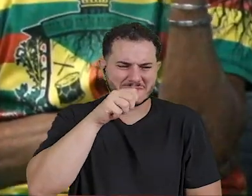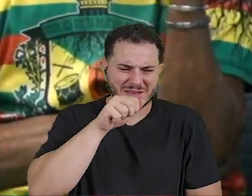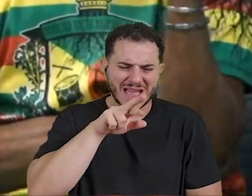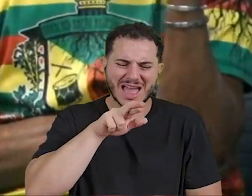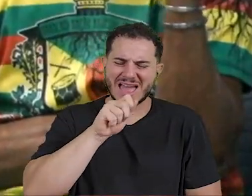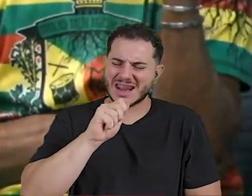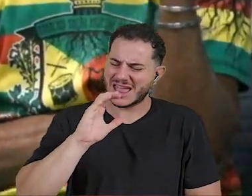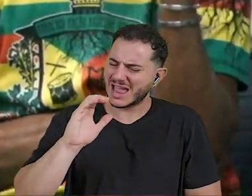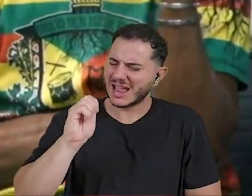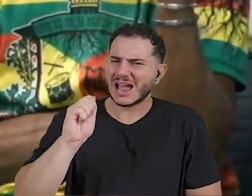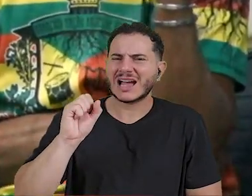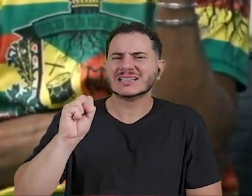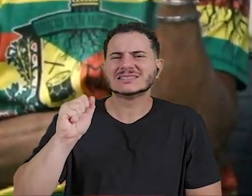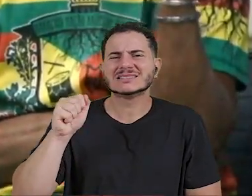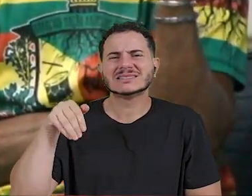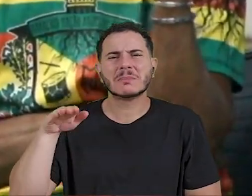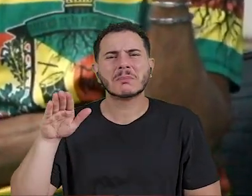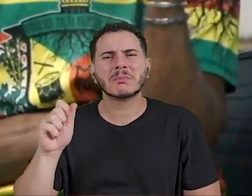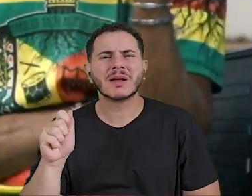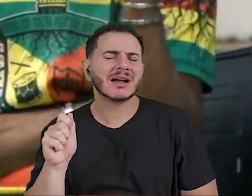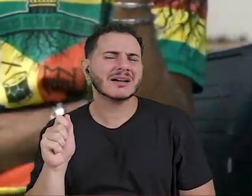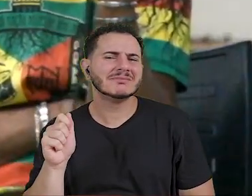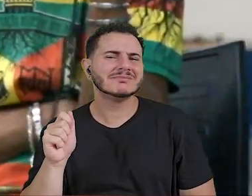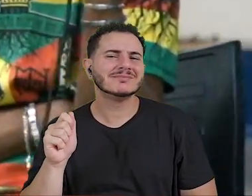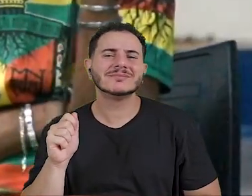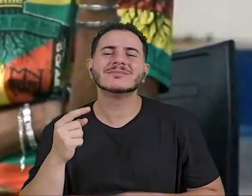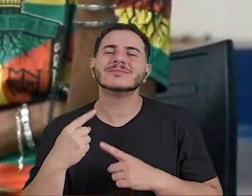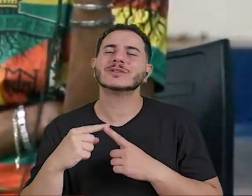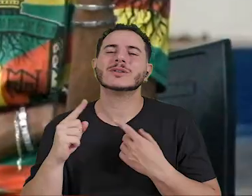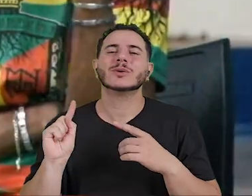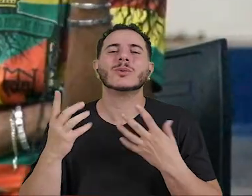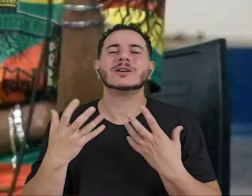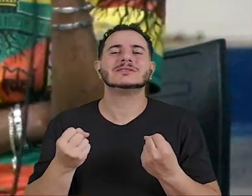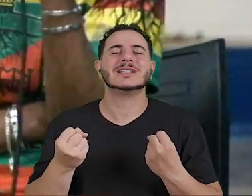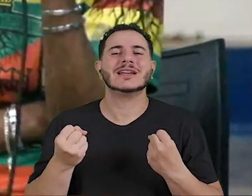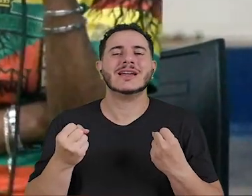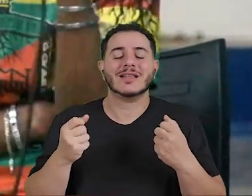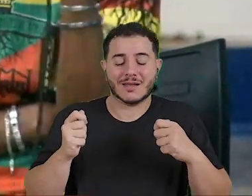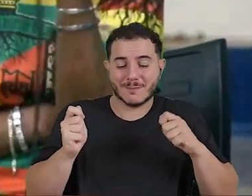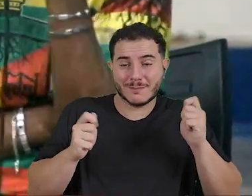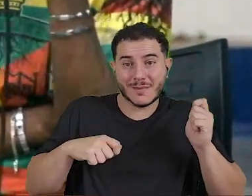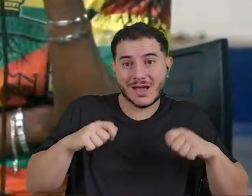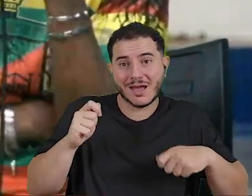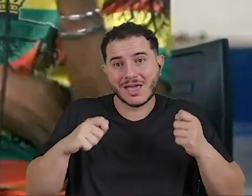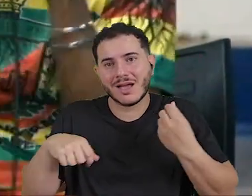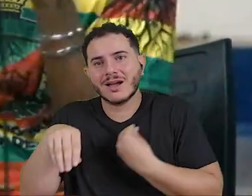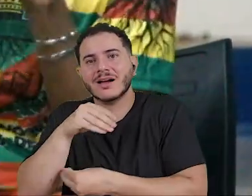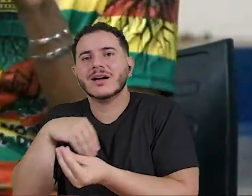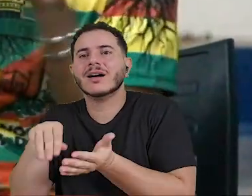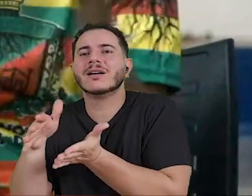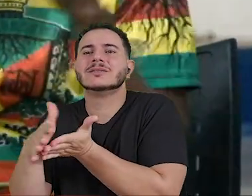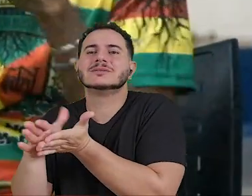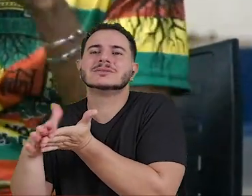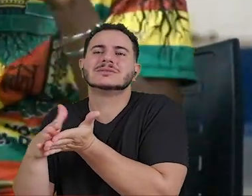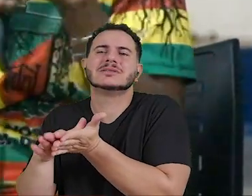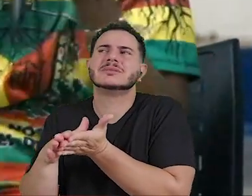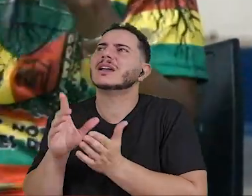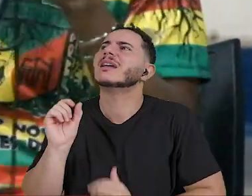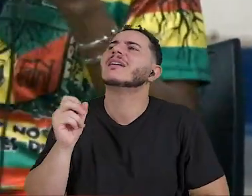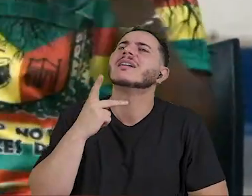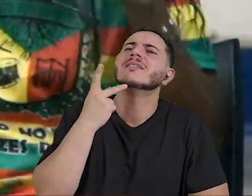Maracaçamba. Não, meu filho. Eu botei as